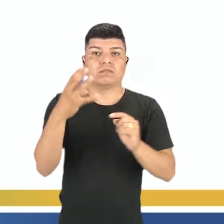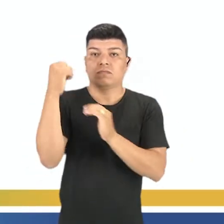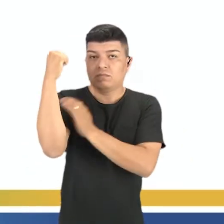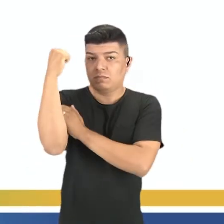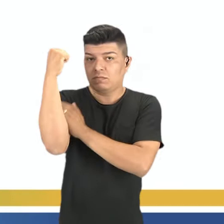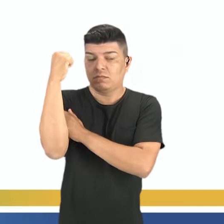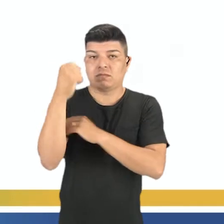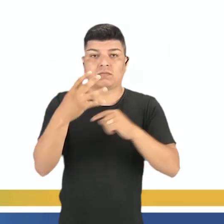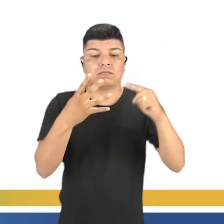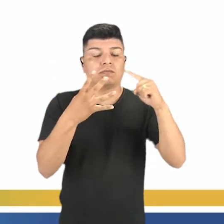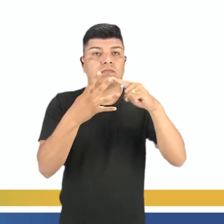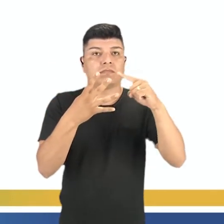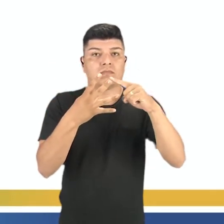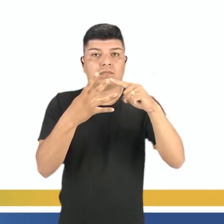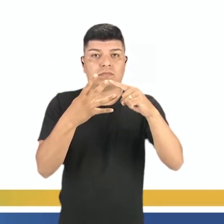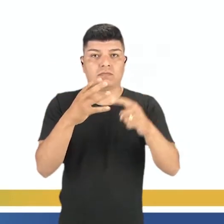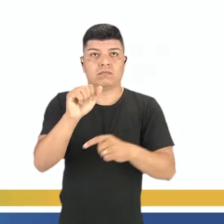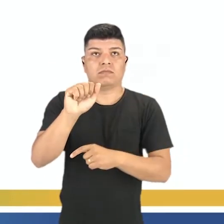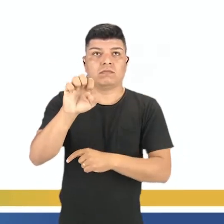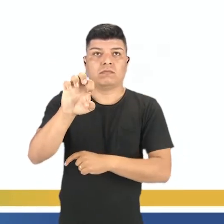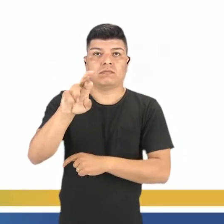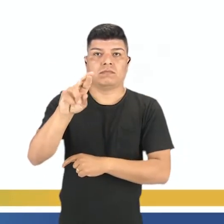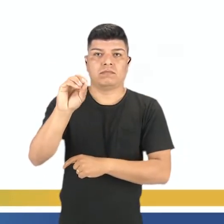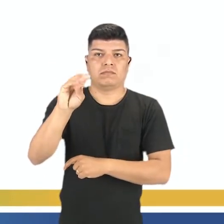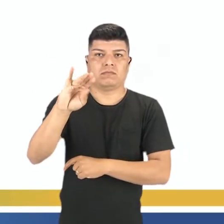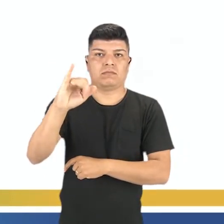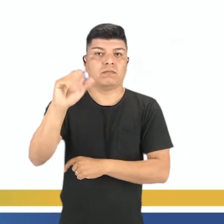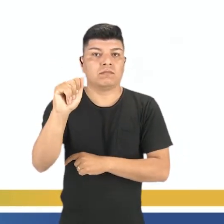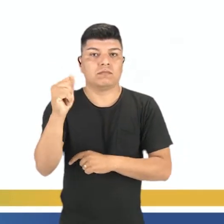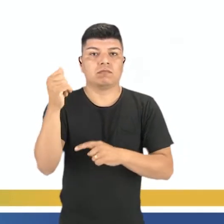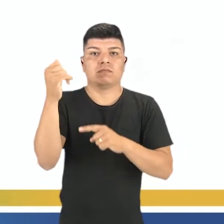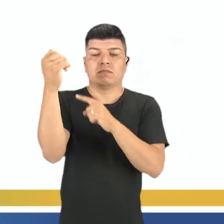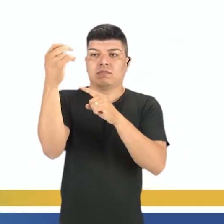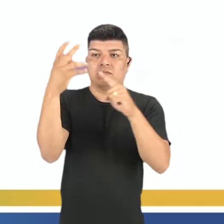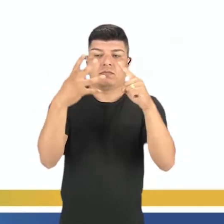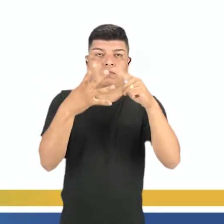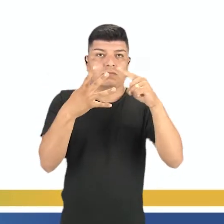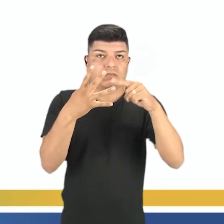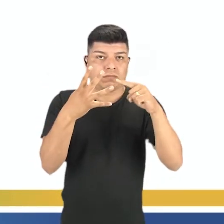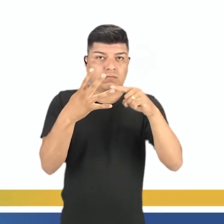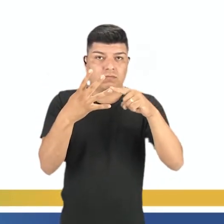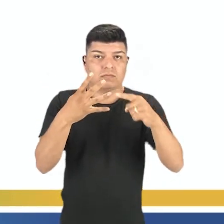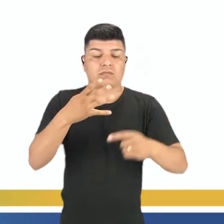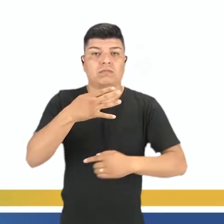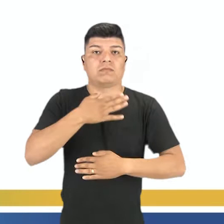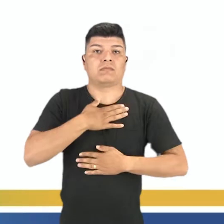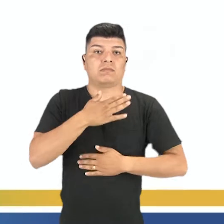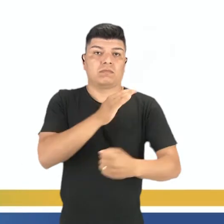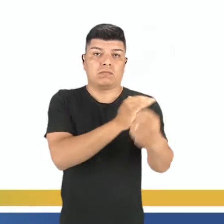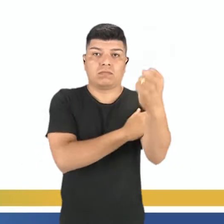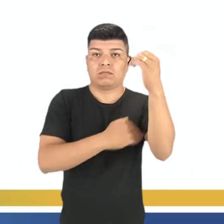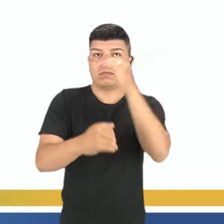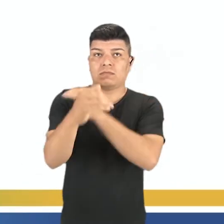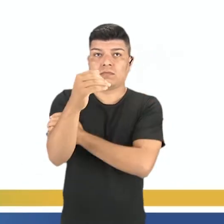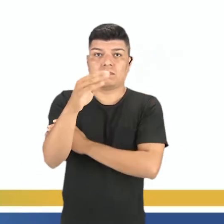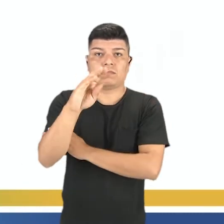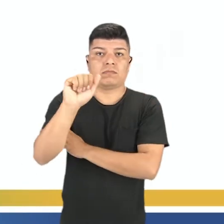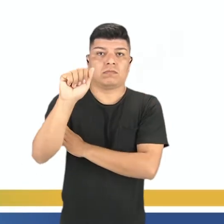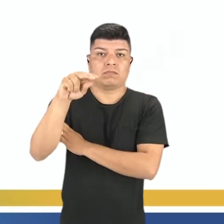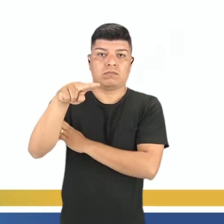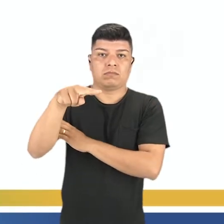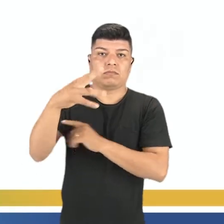a resistência aeróbica, a resistência muscular localizada e a resistência anaeróbica. Nós vamos